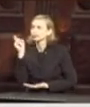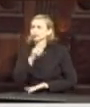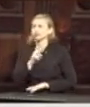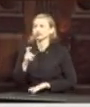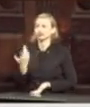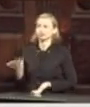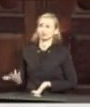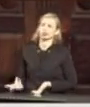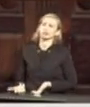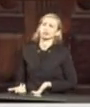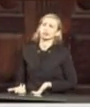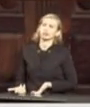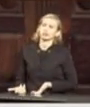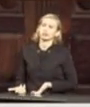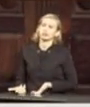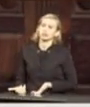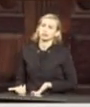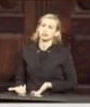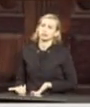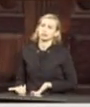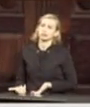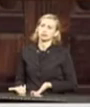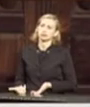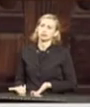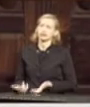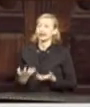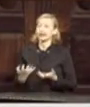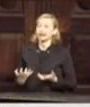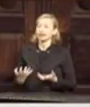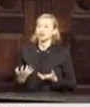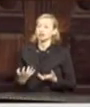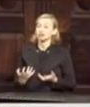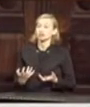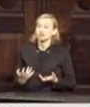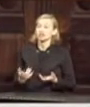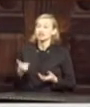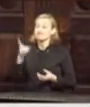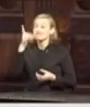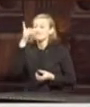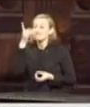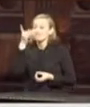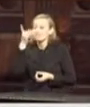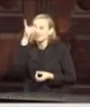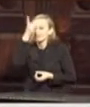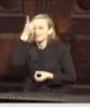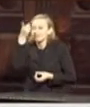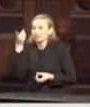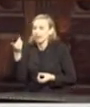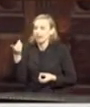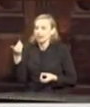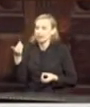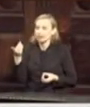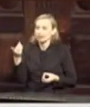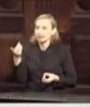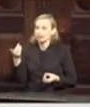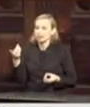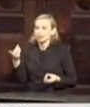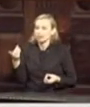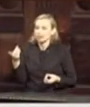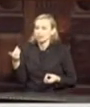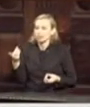é uma mentira e uma tentativa de criar uma distração no debate político do Rio de